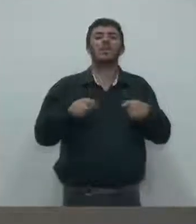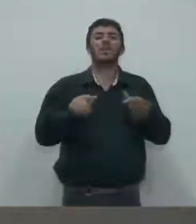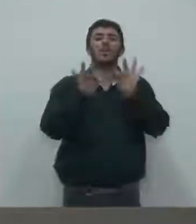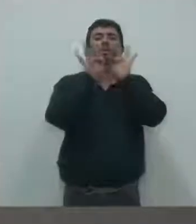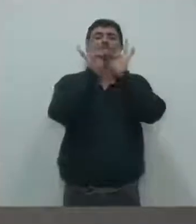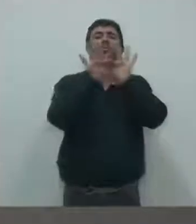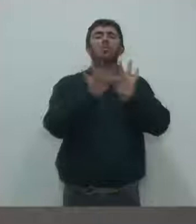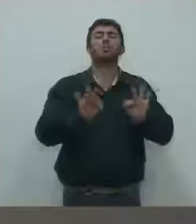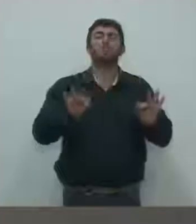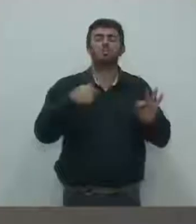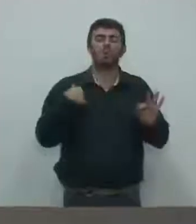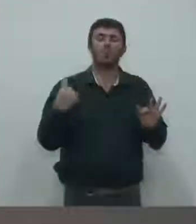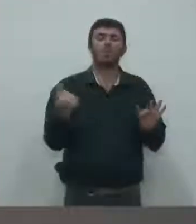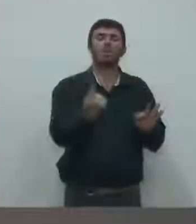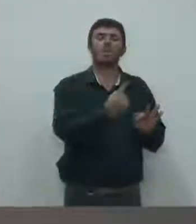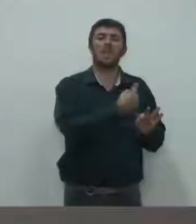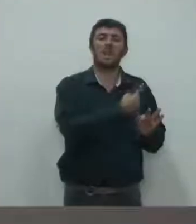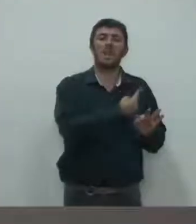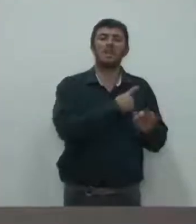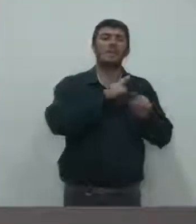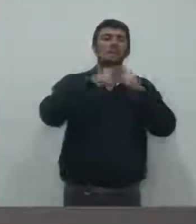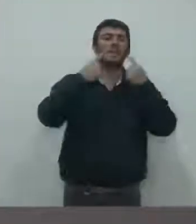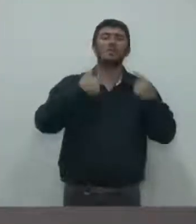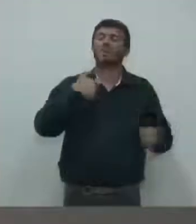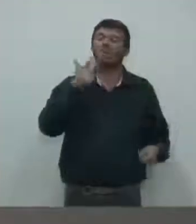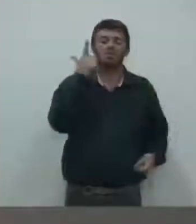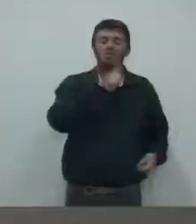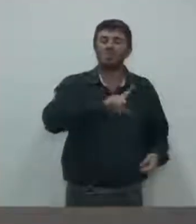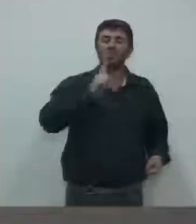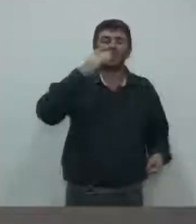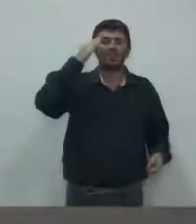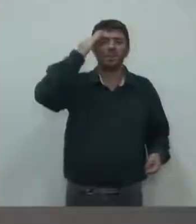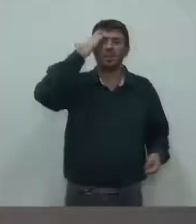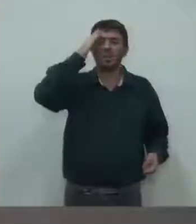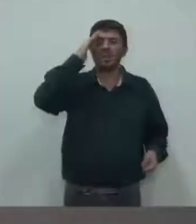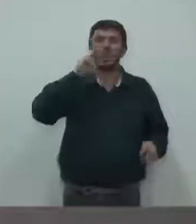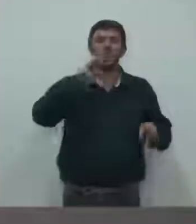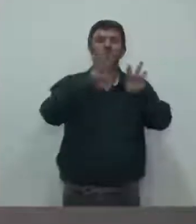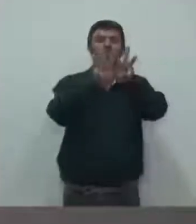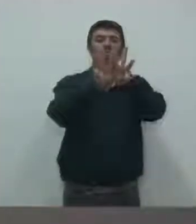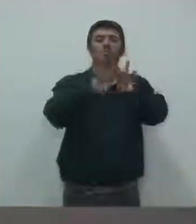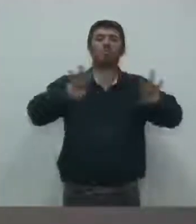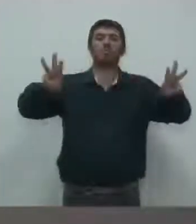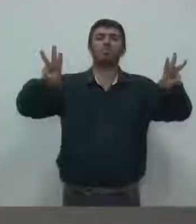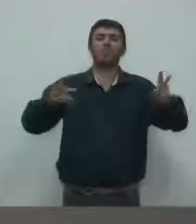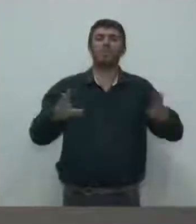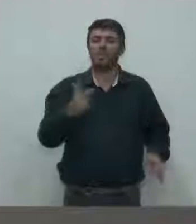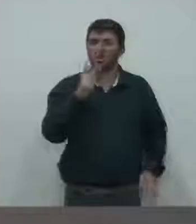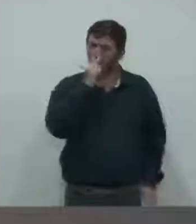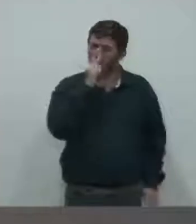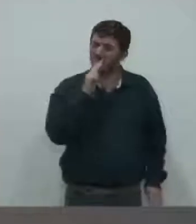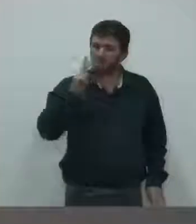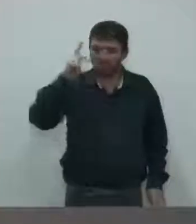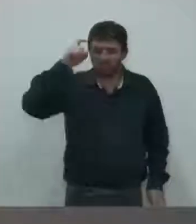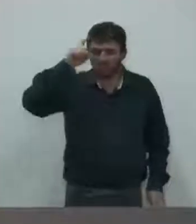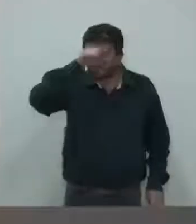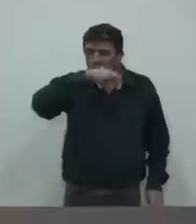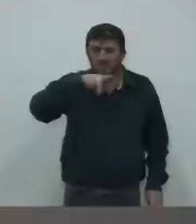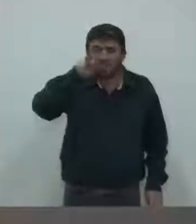Transparência. Parece que é feito para dificultar. E aí fica um desafio para as pessoas pesquisar tanto da Sanebave quanto